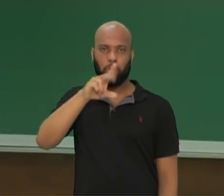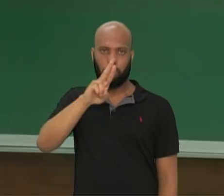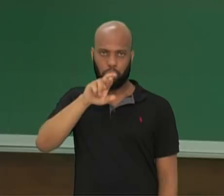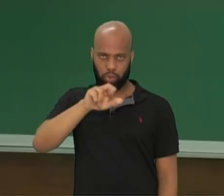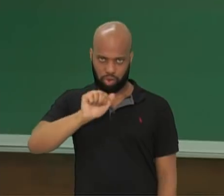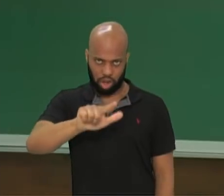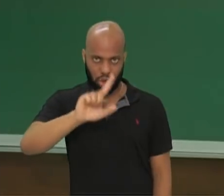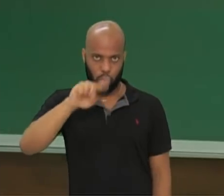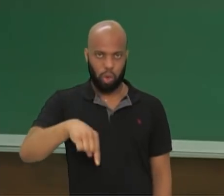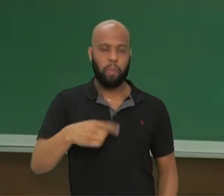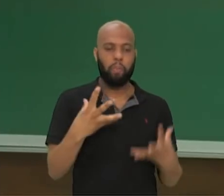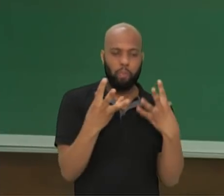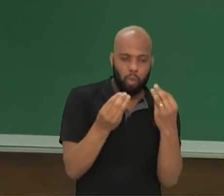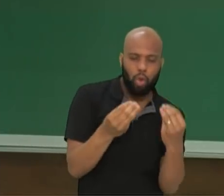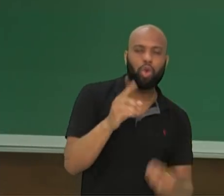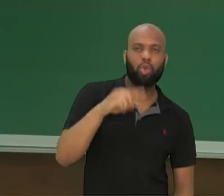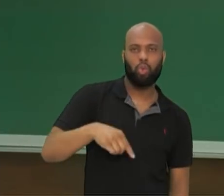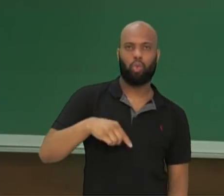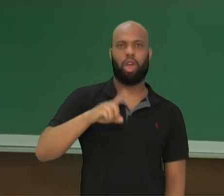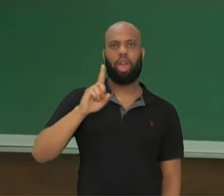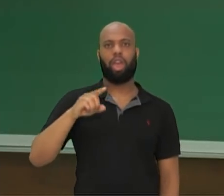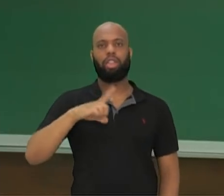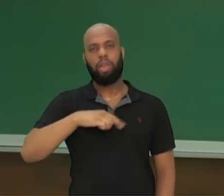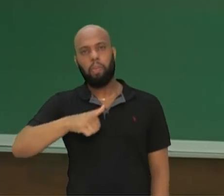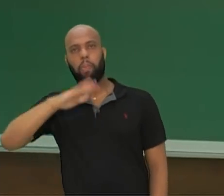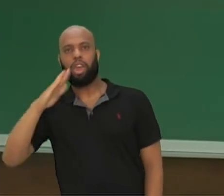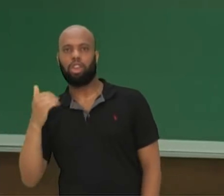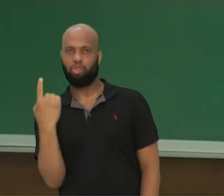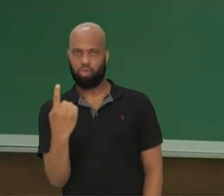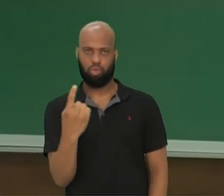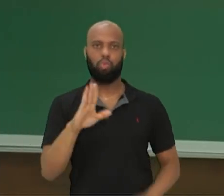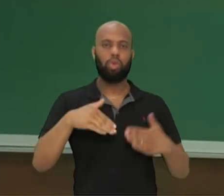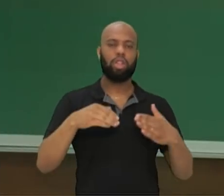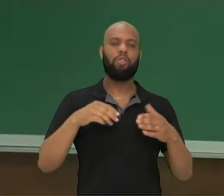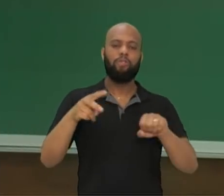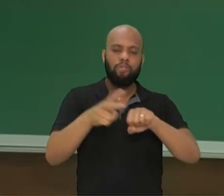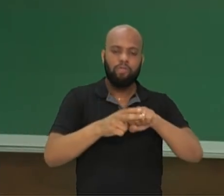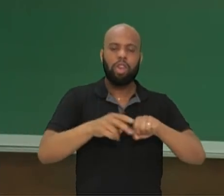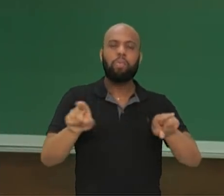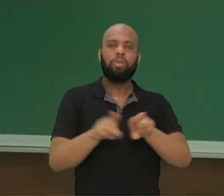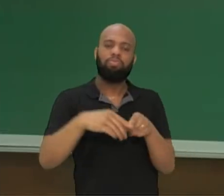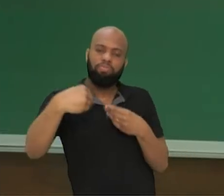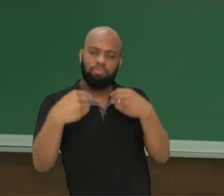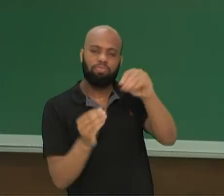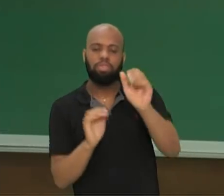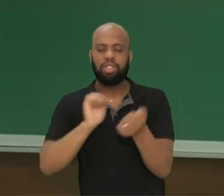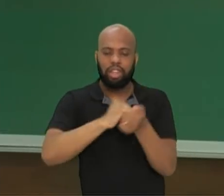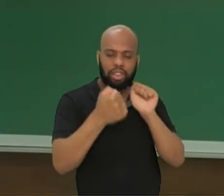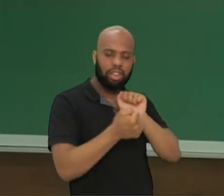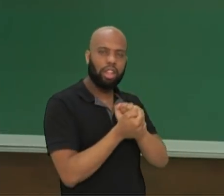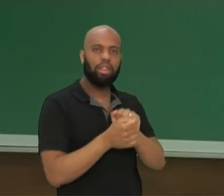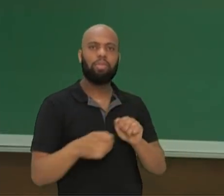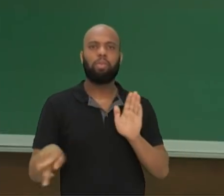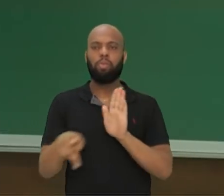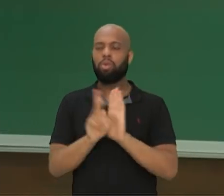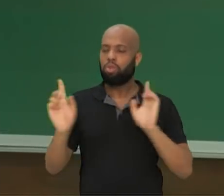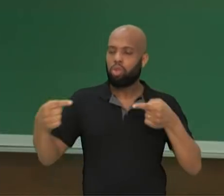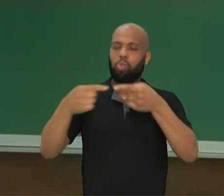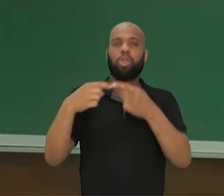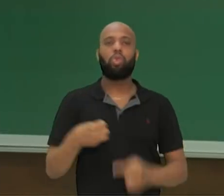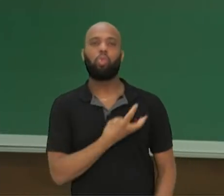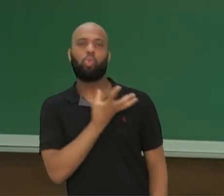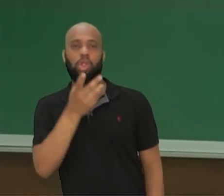diante. Então, o que acontece? O verbo também tem essa flexão, né? Ele varia de acordo com o